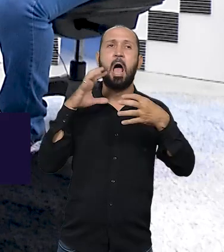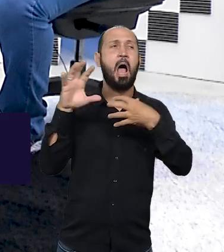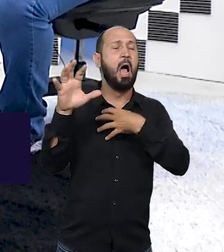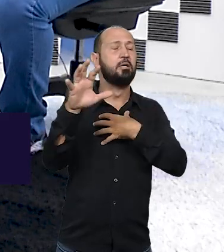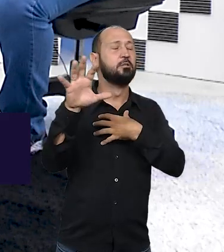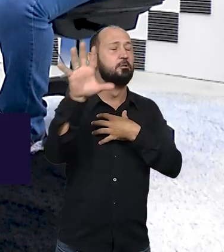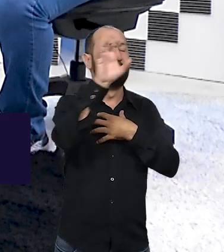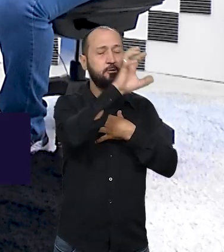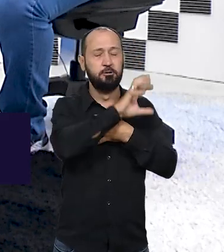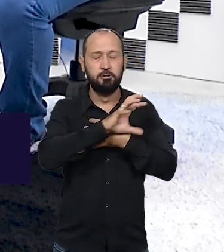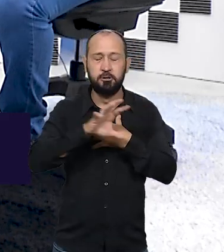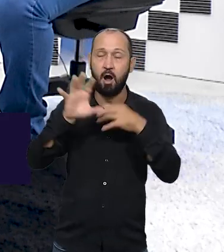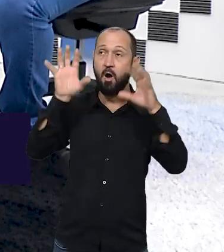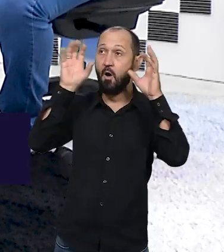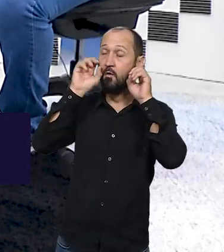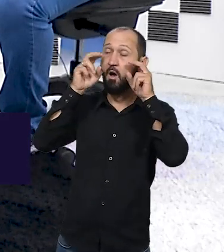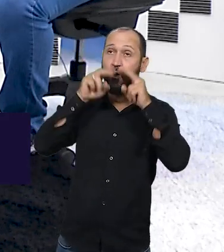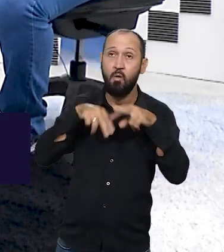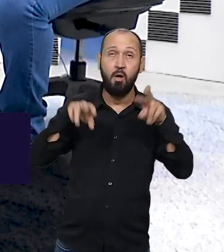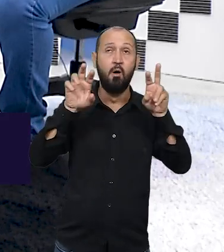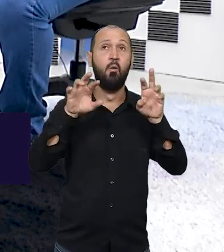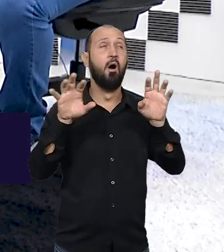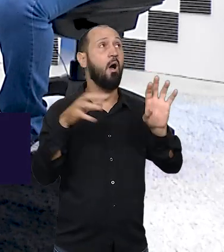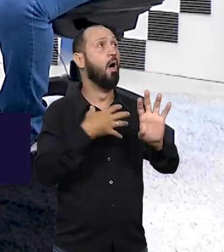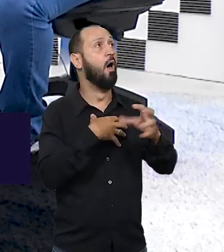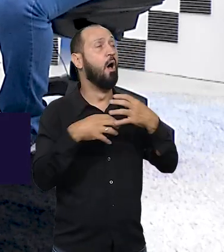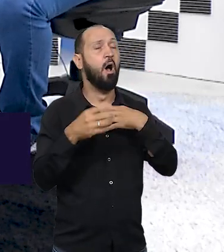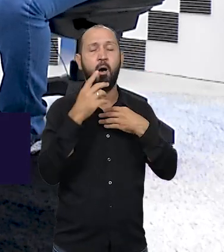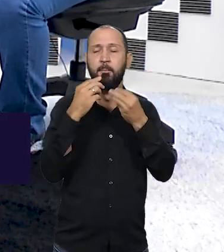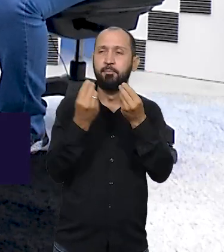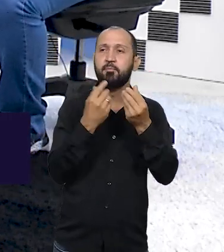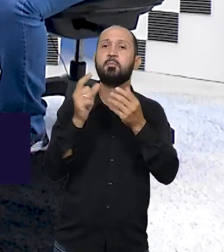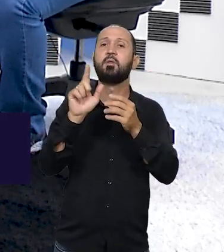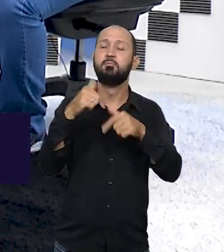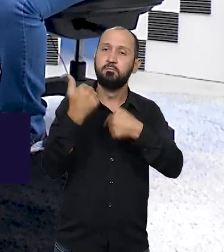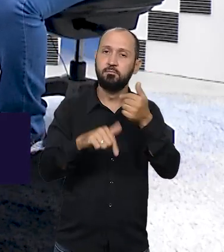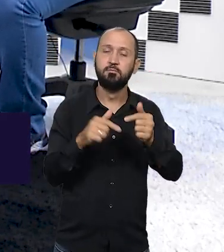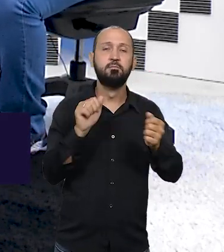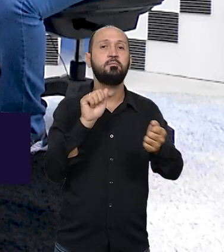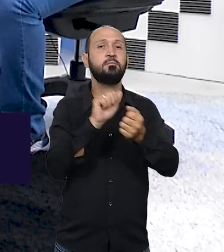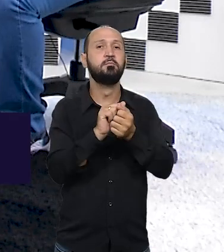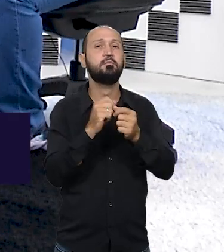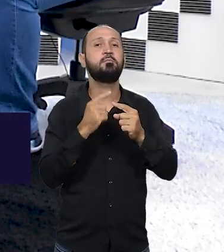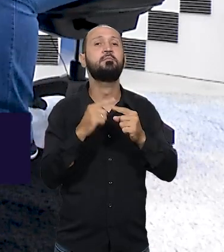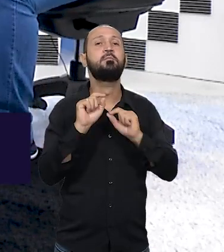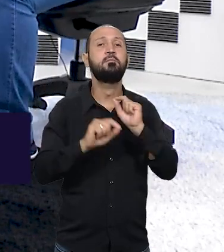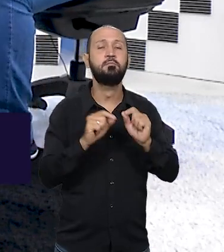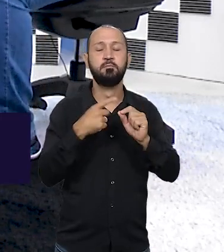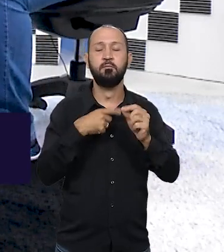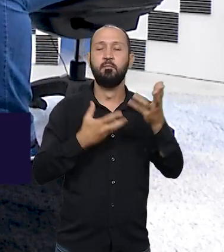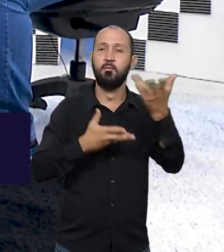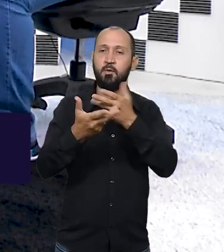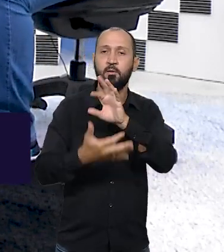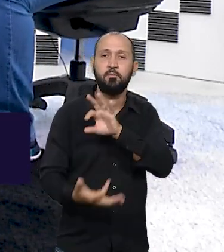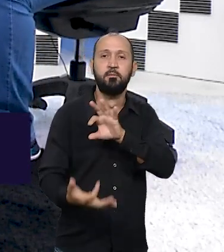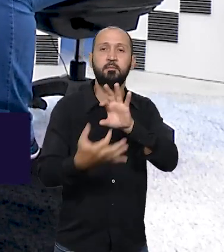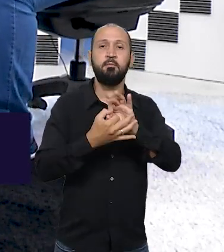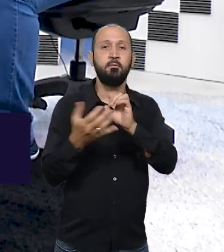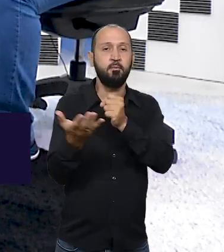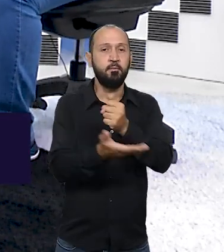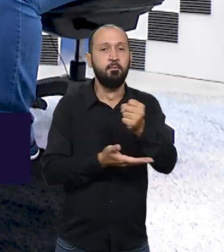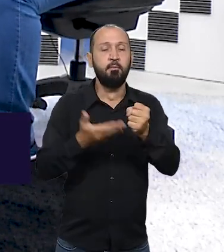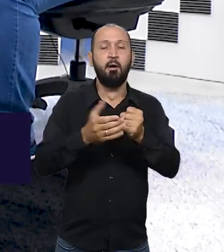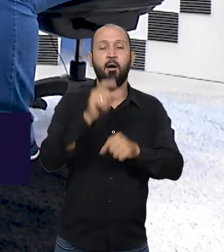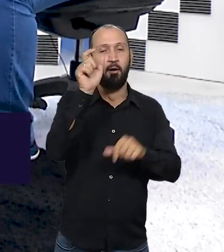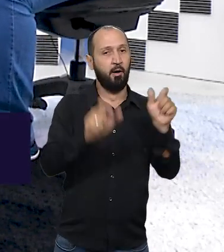sensorial, que foi o que realmente começou a demonstrar mais o nosso trabalho, né, que é a integração sensorial, justamente porque a integração sensorial ela é